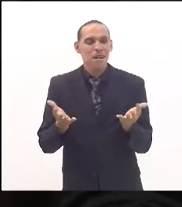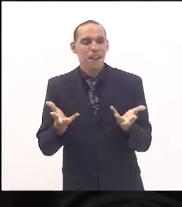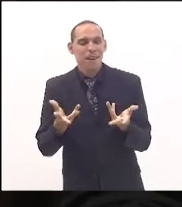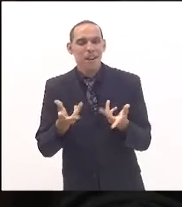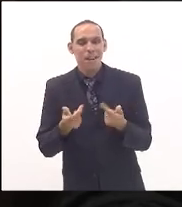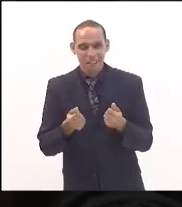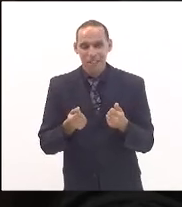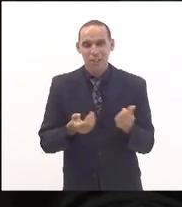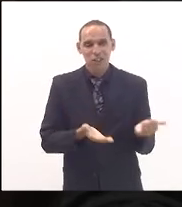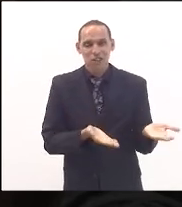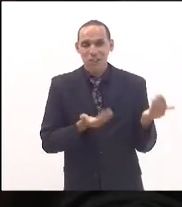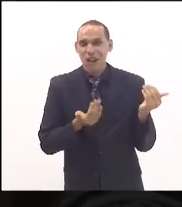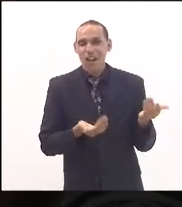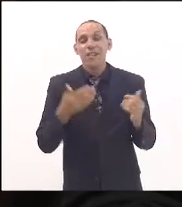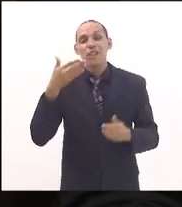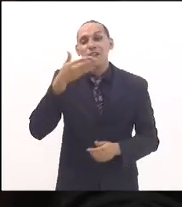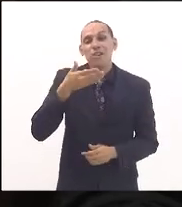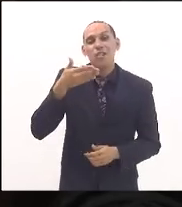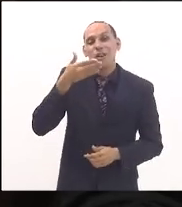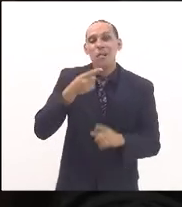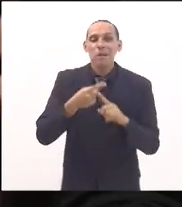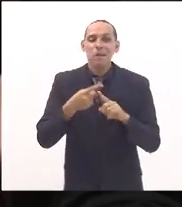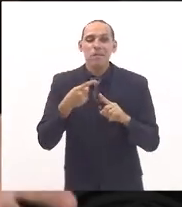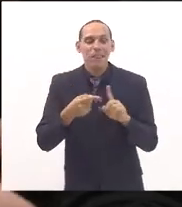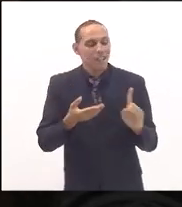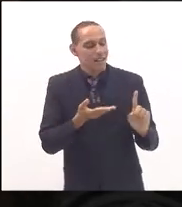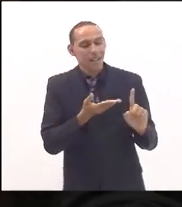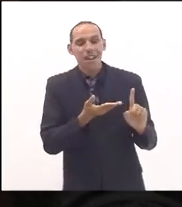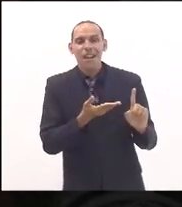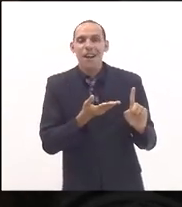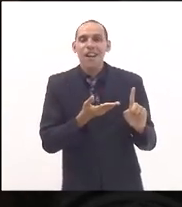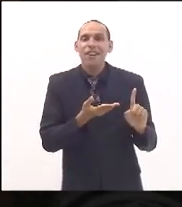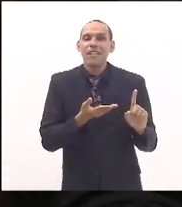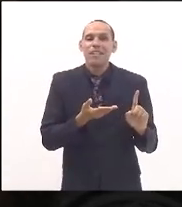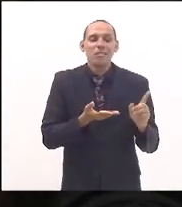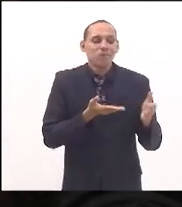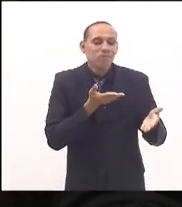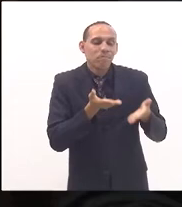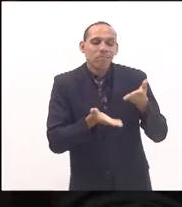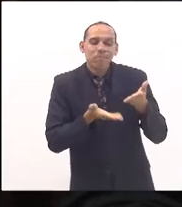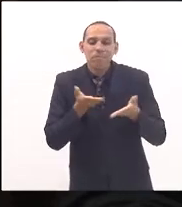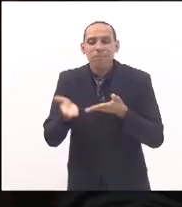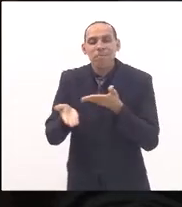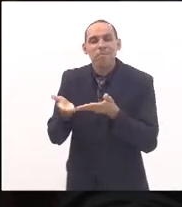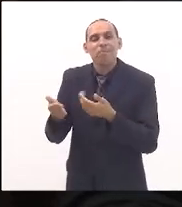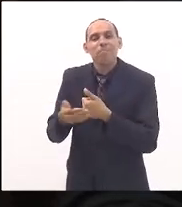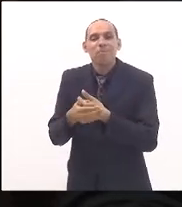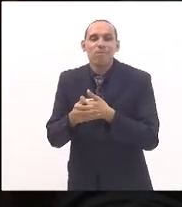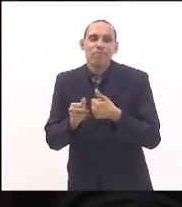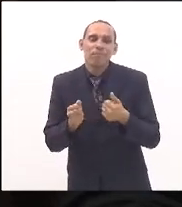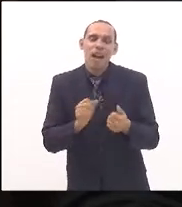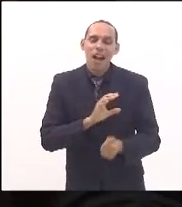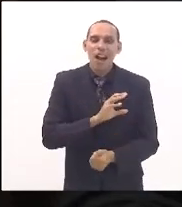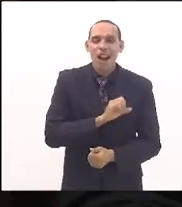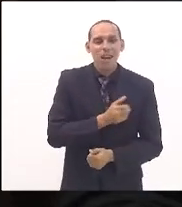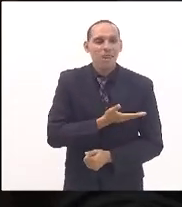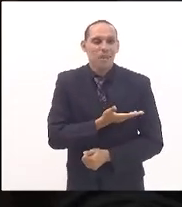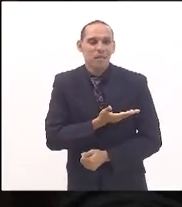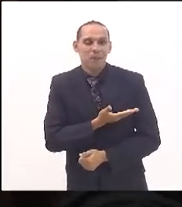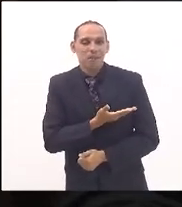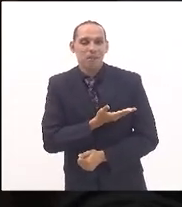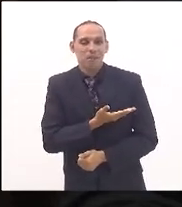jovem doce pela sua cortesia pela sua forma amigável